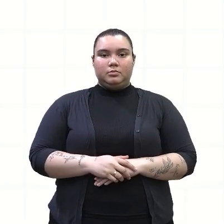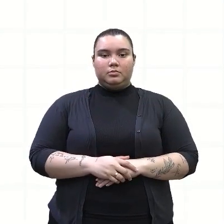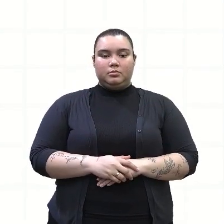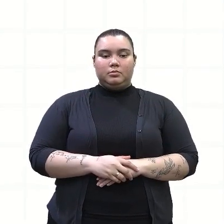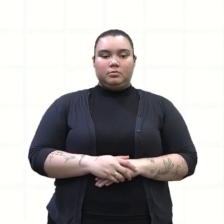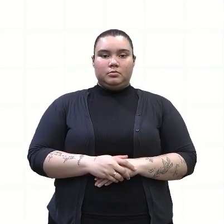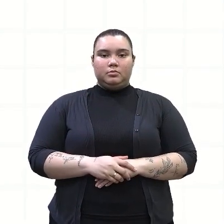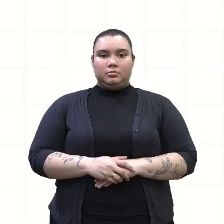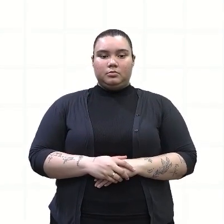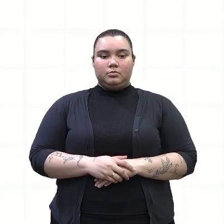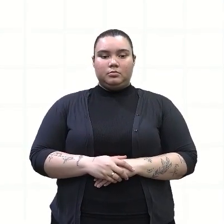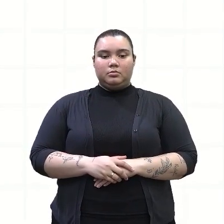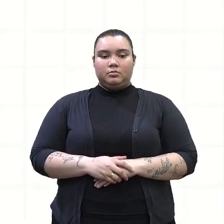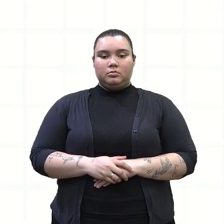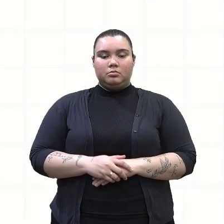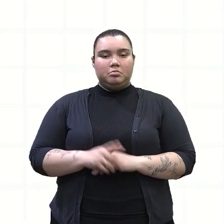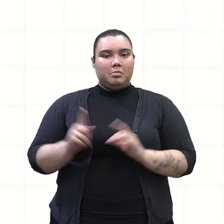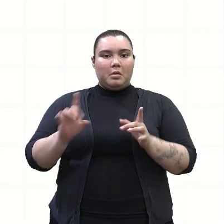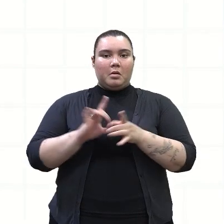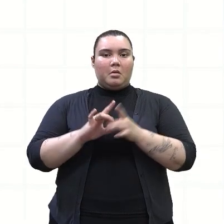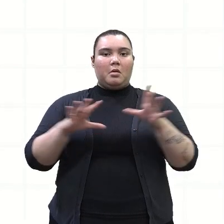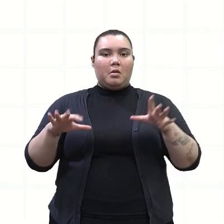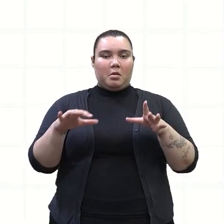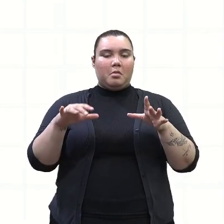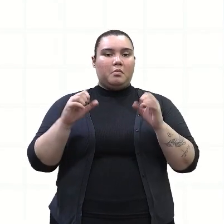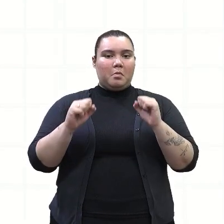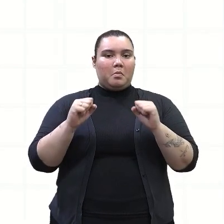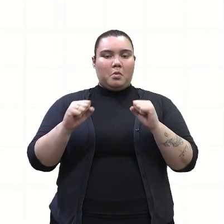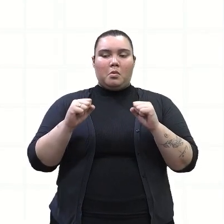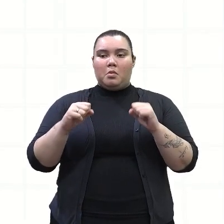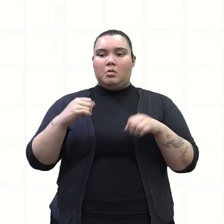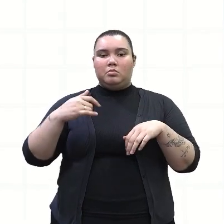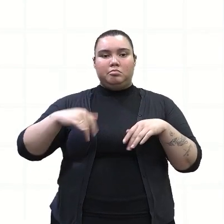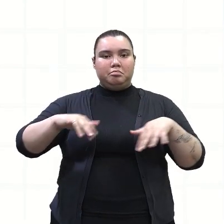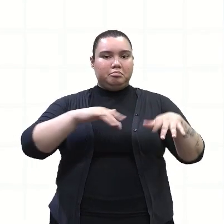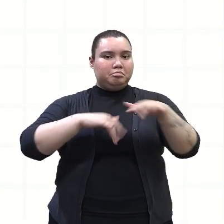né? Para ir nos pastos. Where he'll